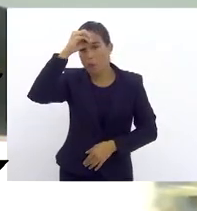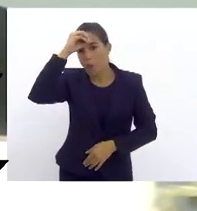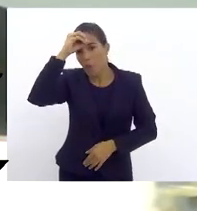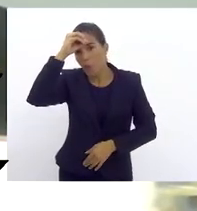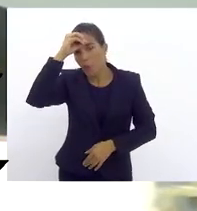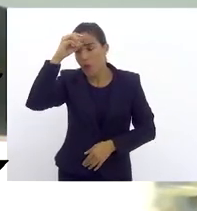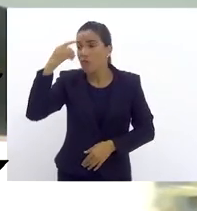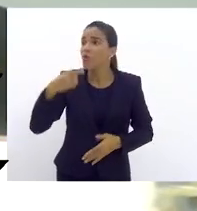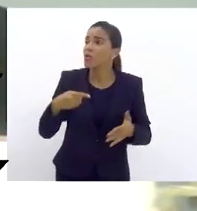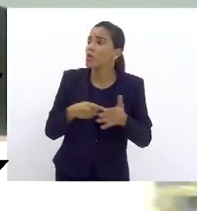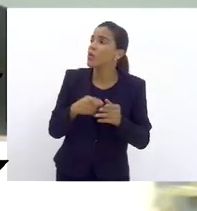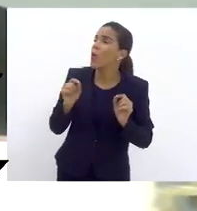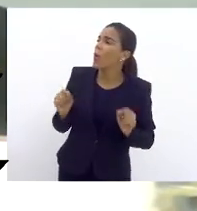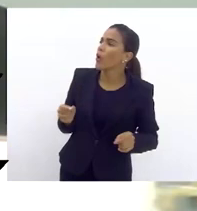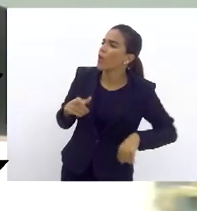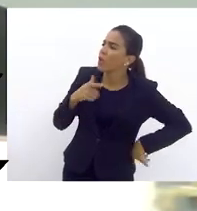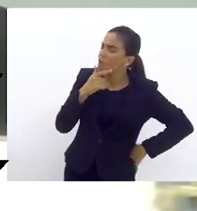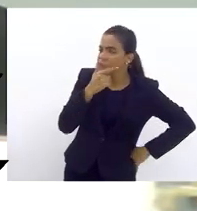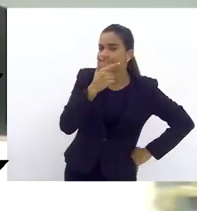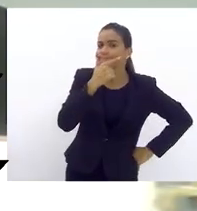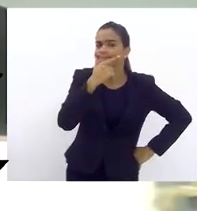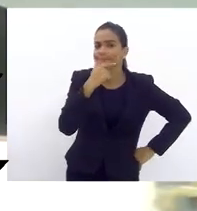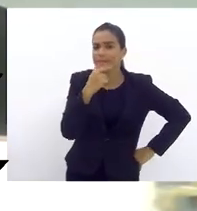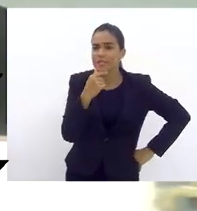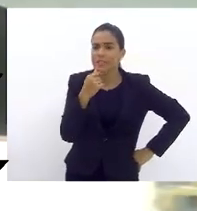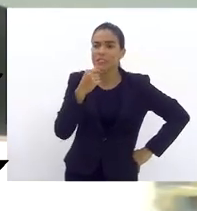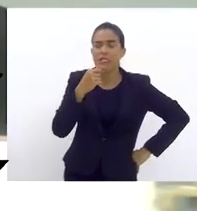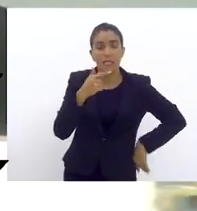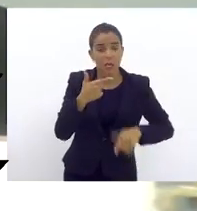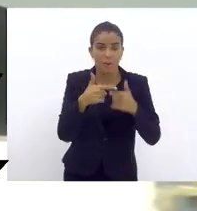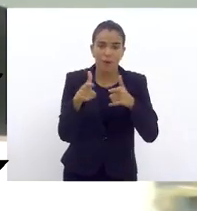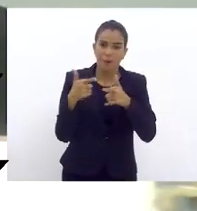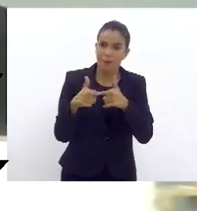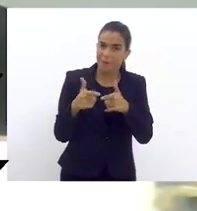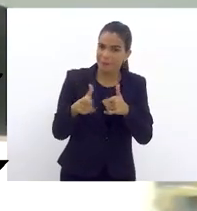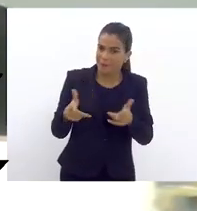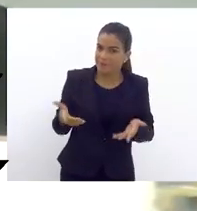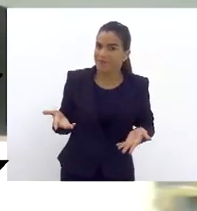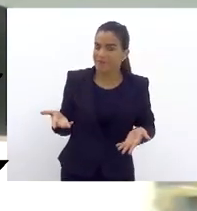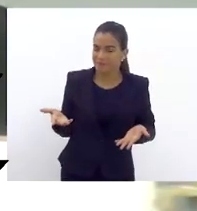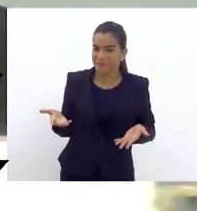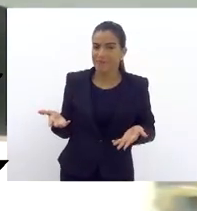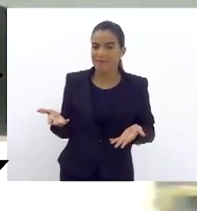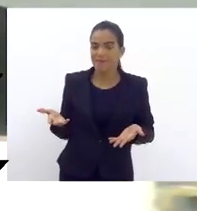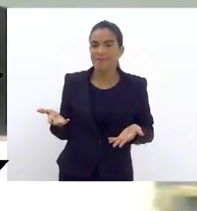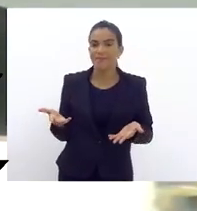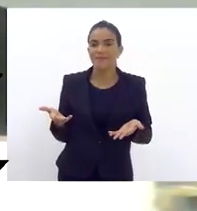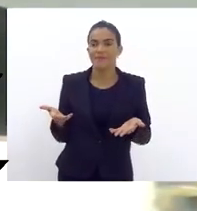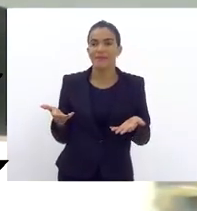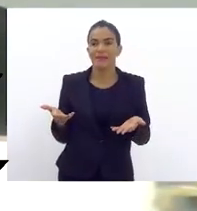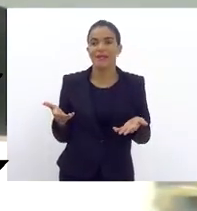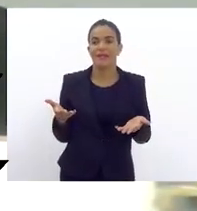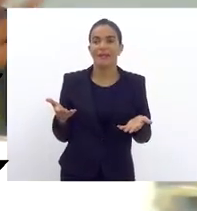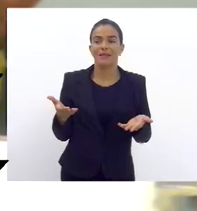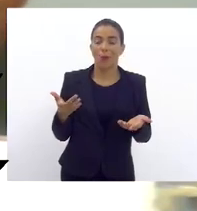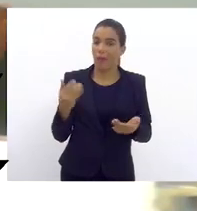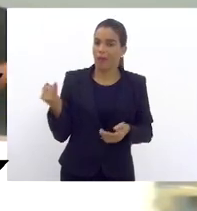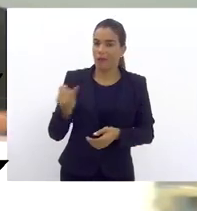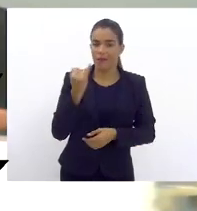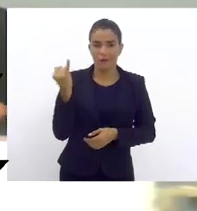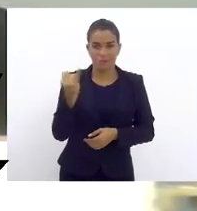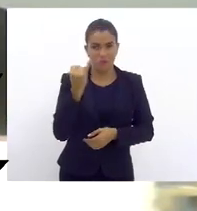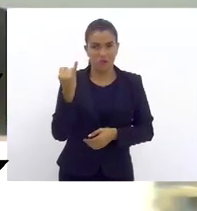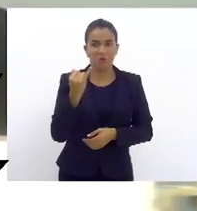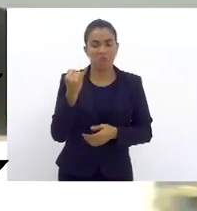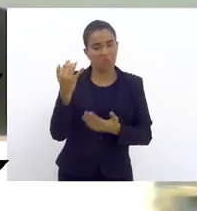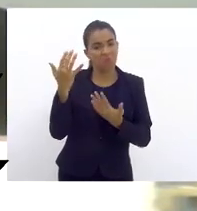de fato Tem que denunciar já começa às vezes por aí a problemática Então acho que é é muito importante foi